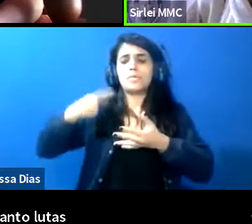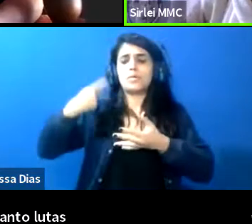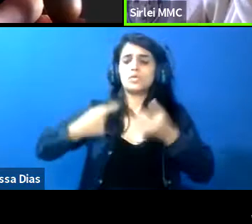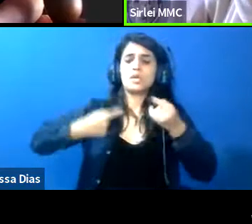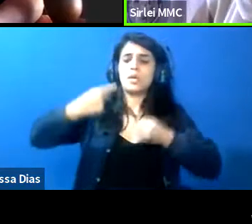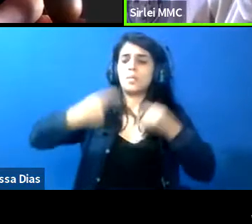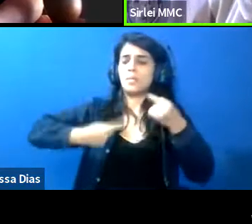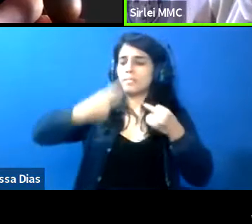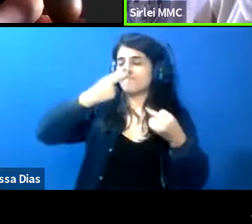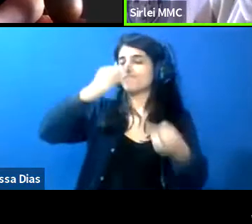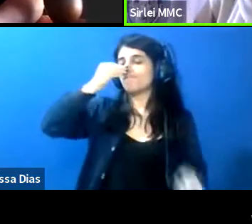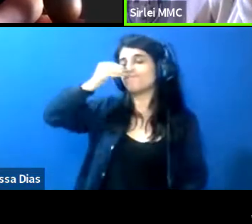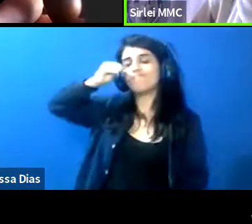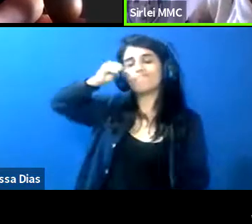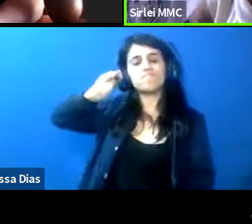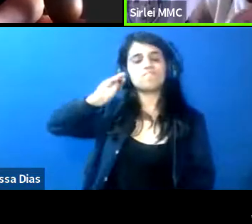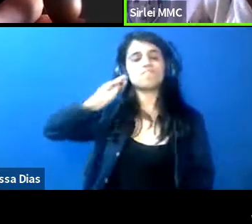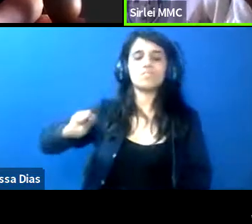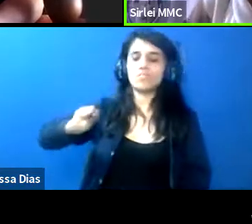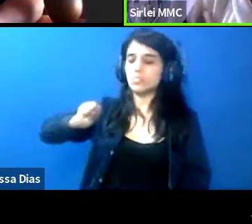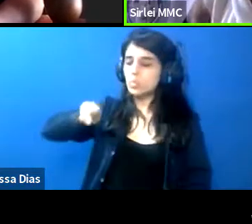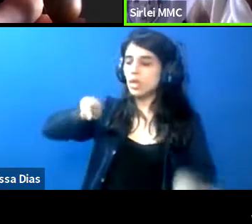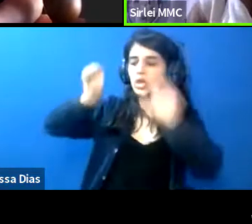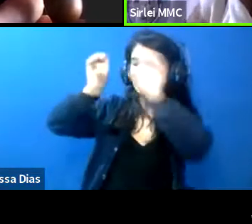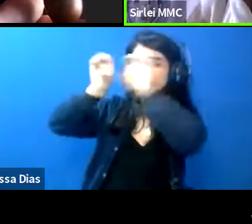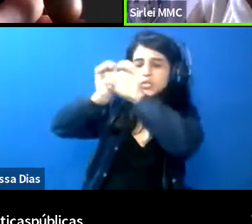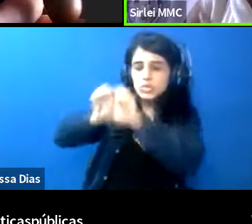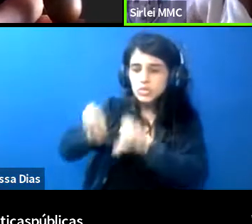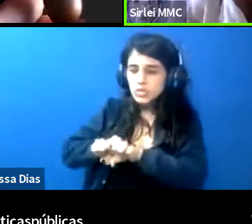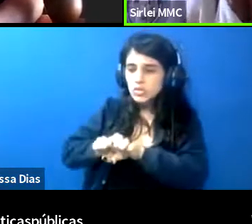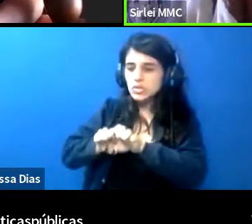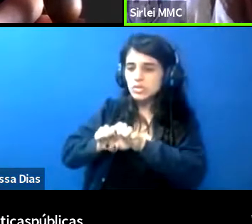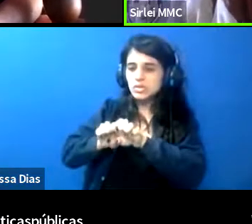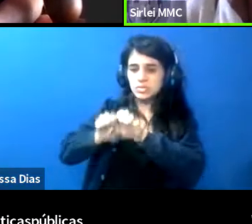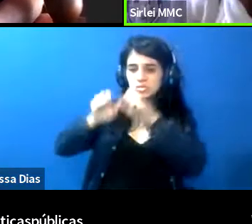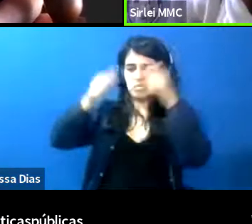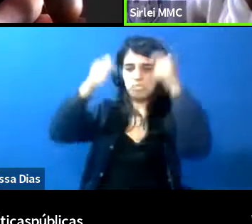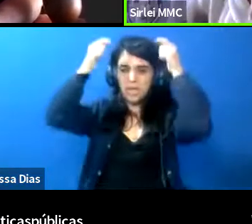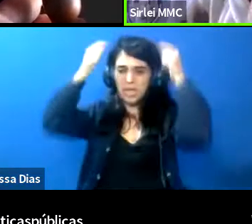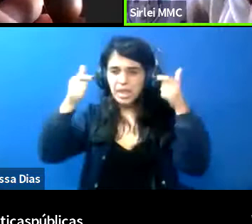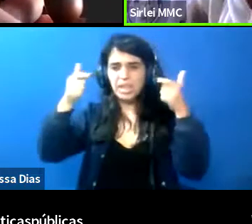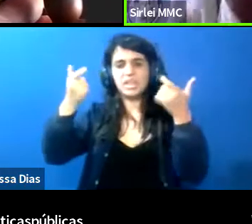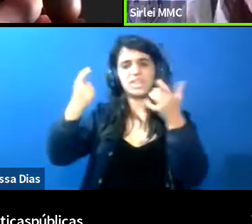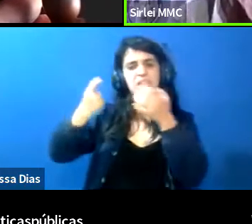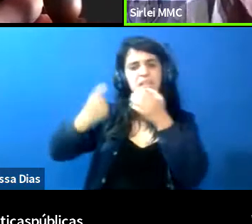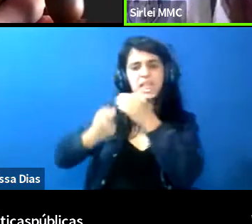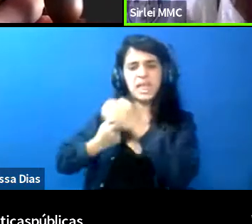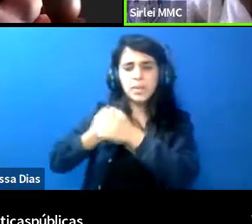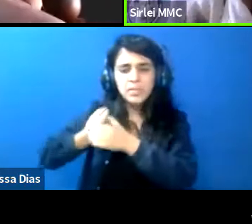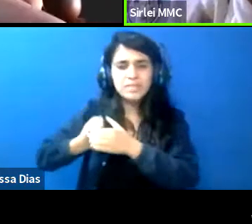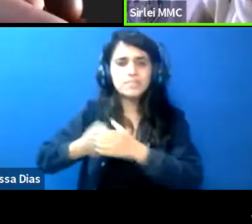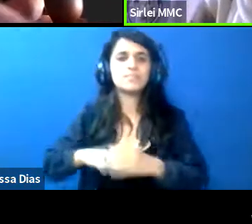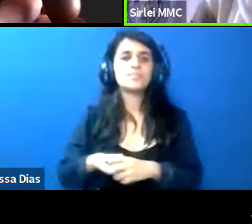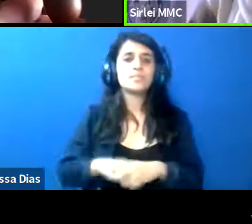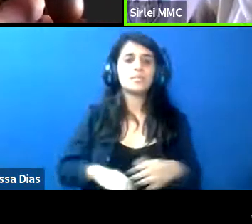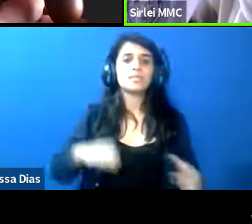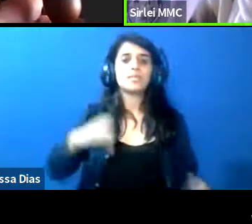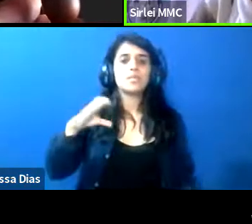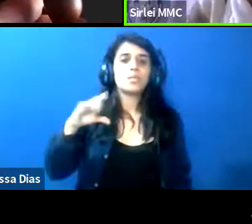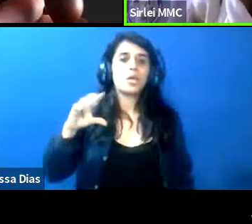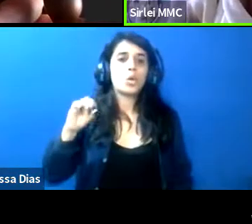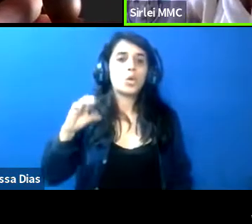desconsiderando essa estrutura imperialista capitalista. Então, a CLOC, a